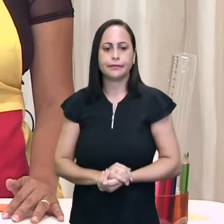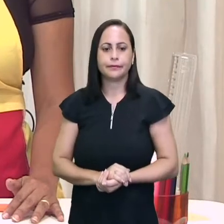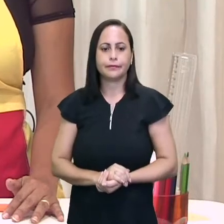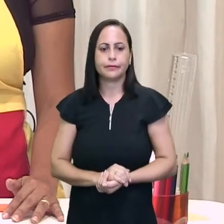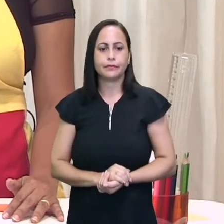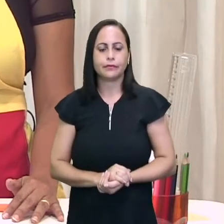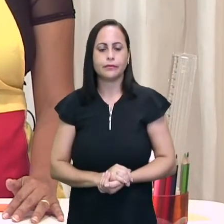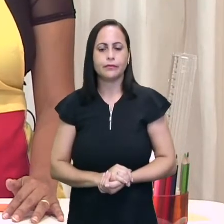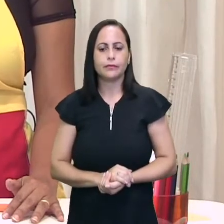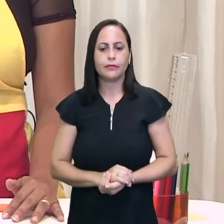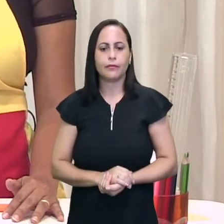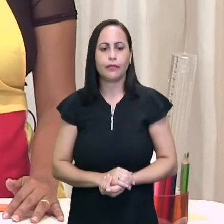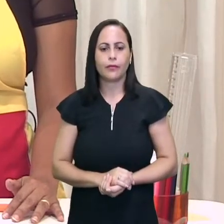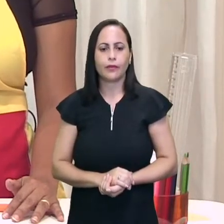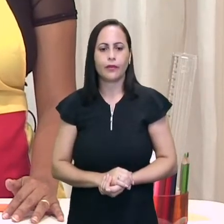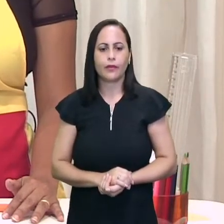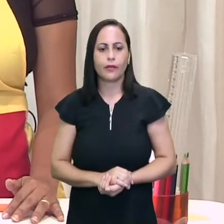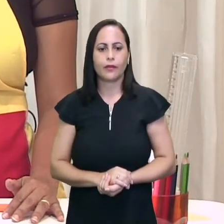Cada